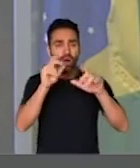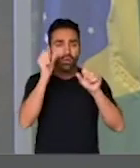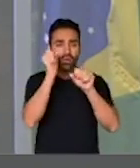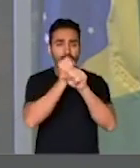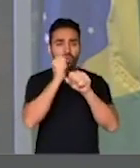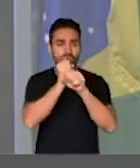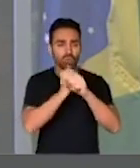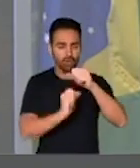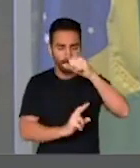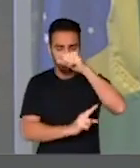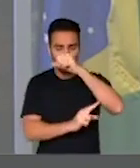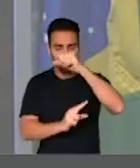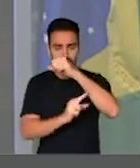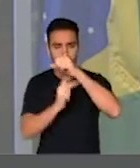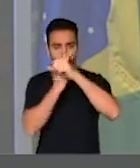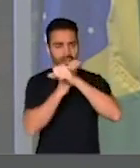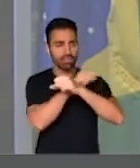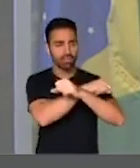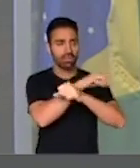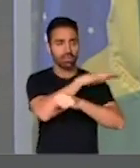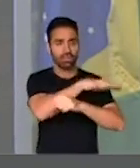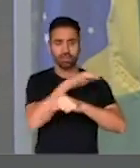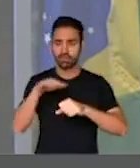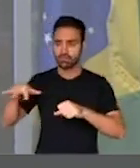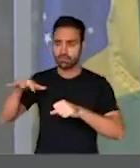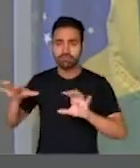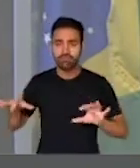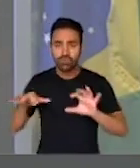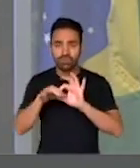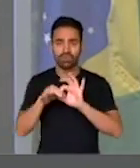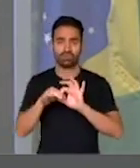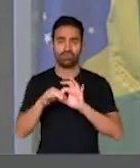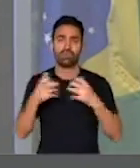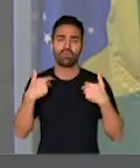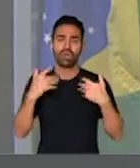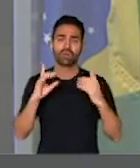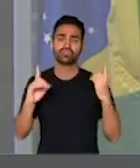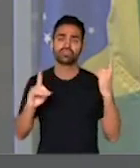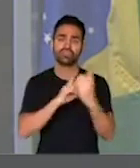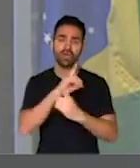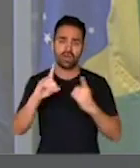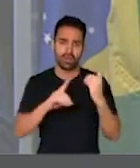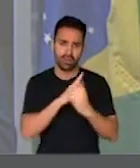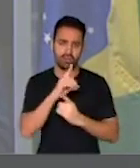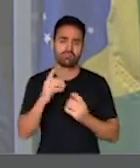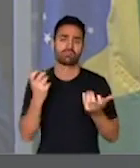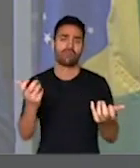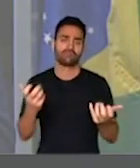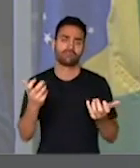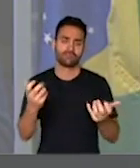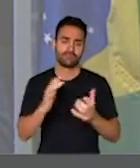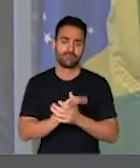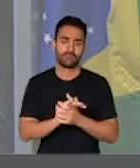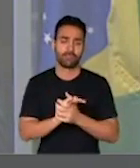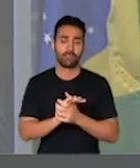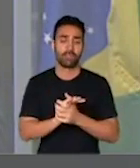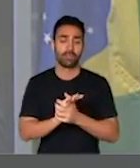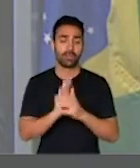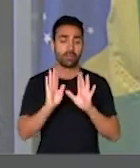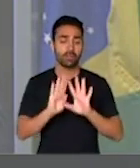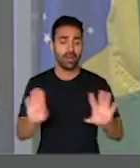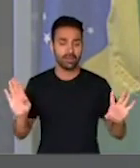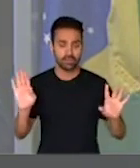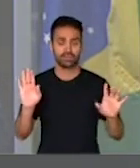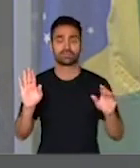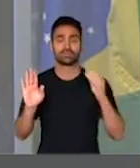eu cheguei aqui para ter diálogo com todos os parlamentares e com a população. E eu farei isso. Né? Só que construir